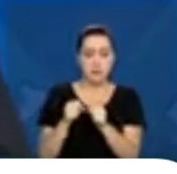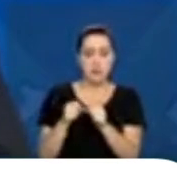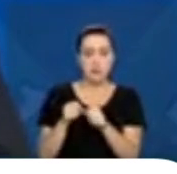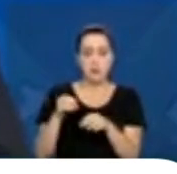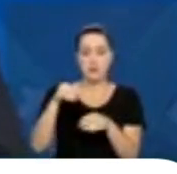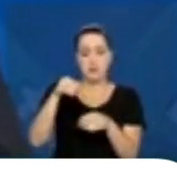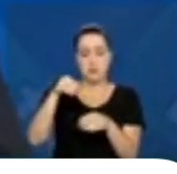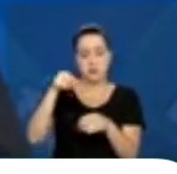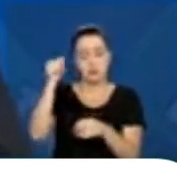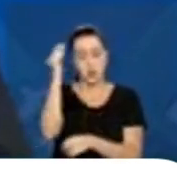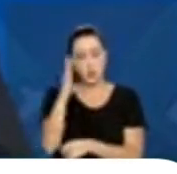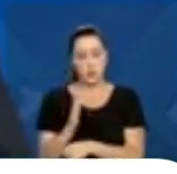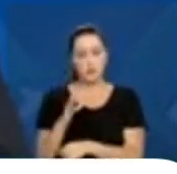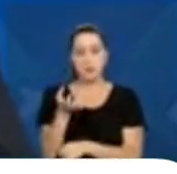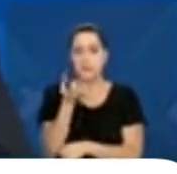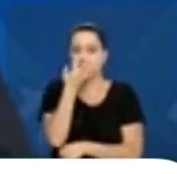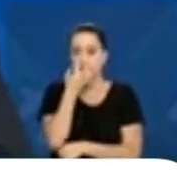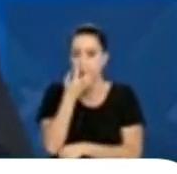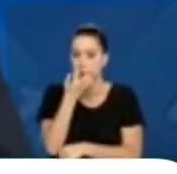esses respiradores.